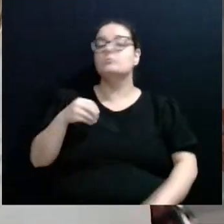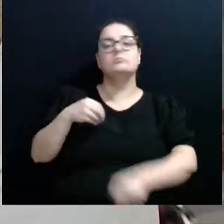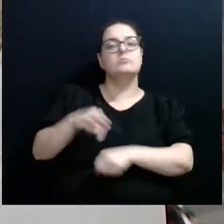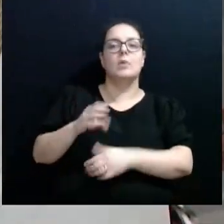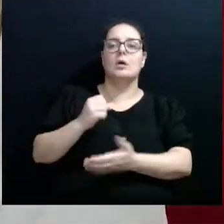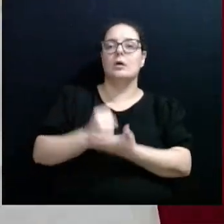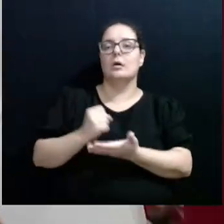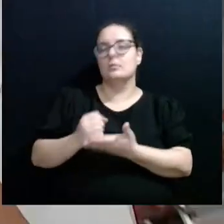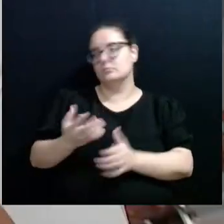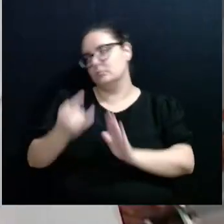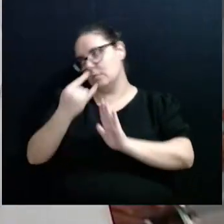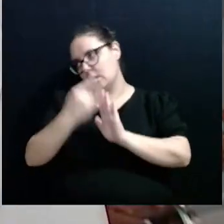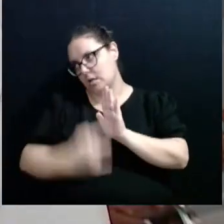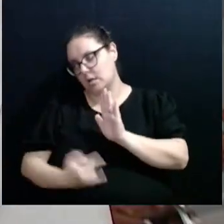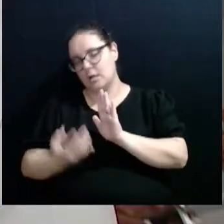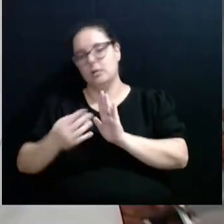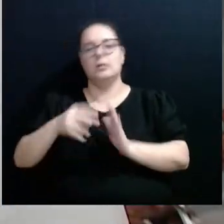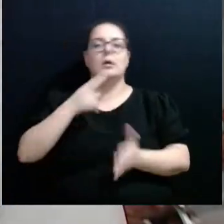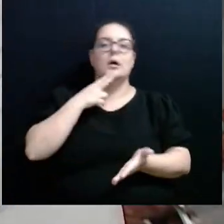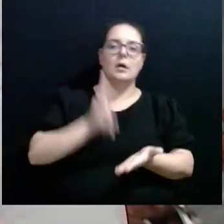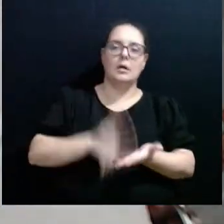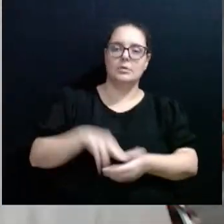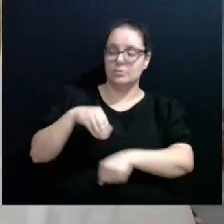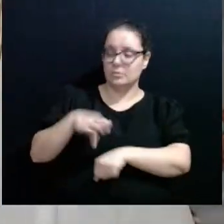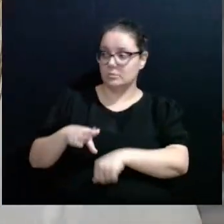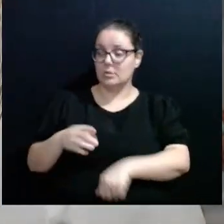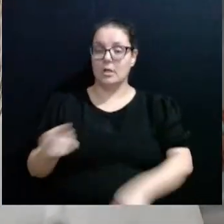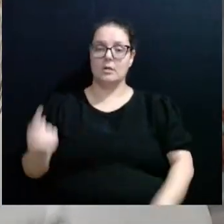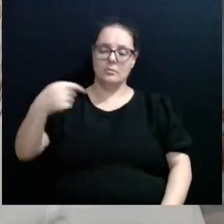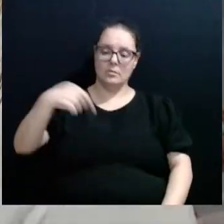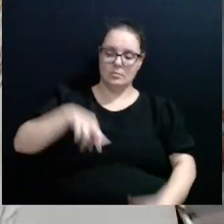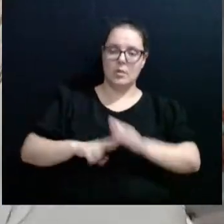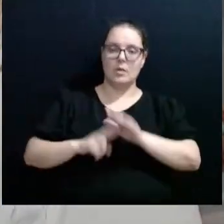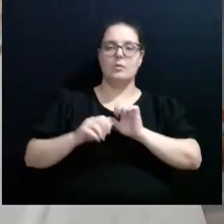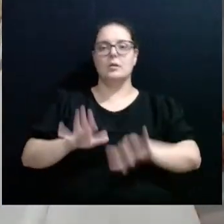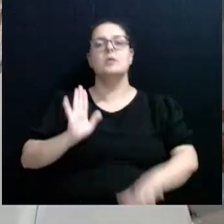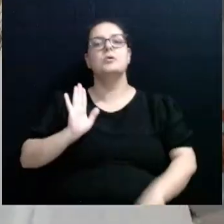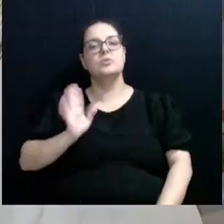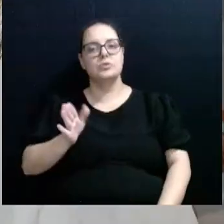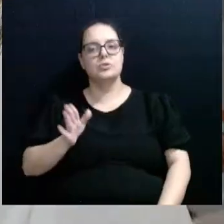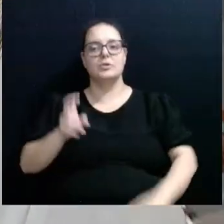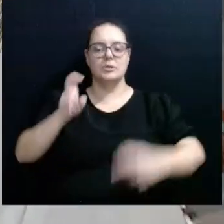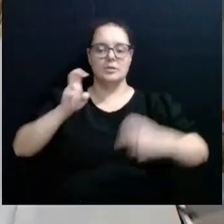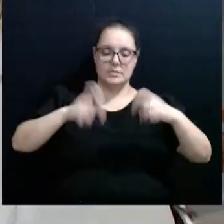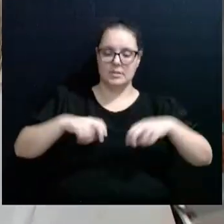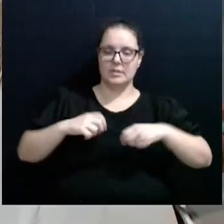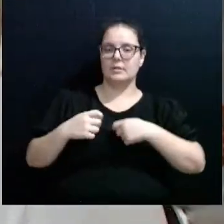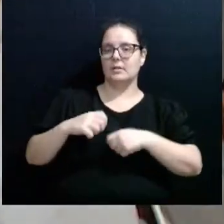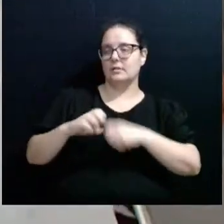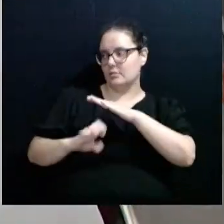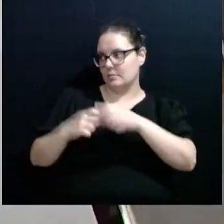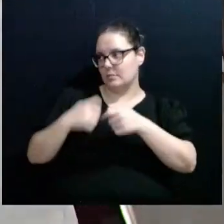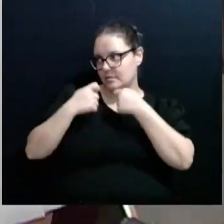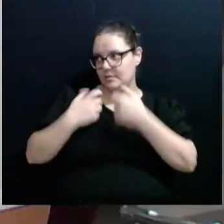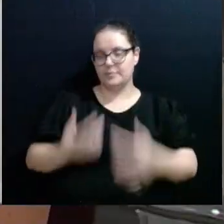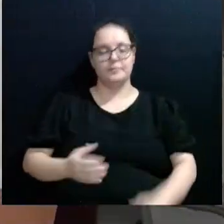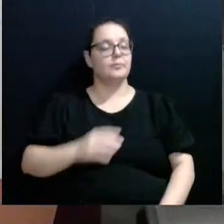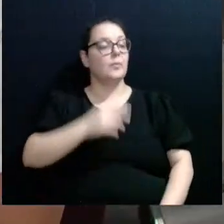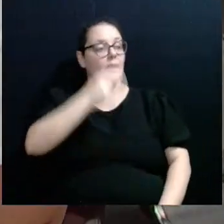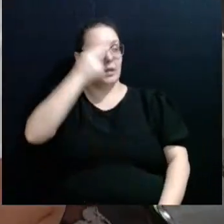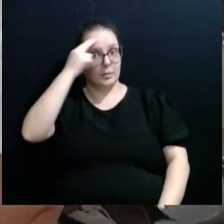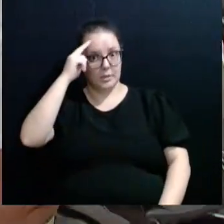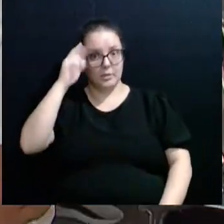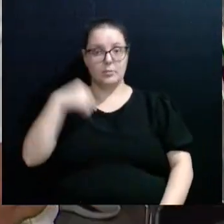Aí, nesse caso, a pessoa vem direto para o feirão e já senta com a empresa para a entrevista. E o Gabriel, a gente chegou um pouco